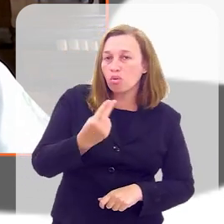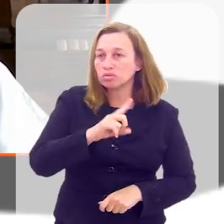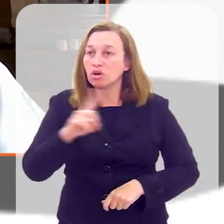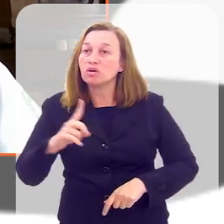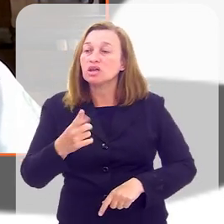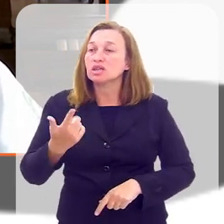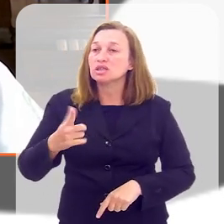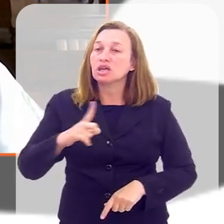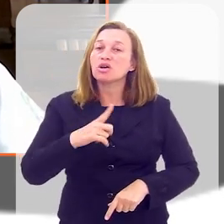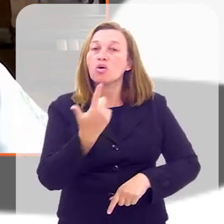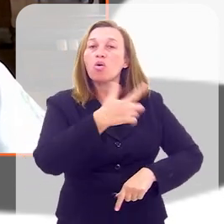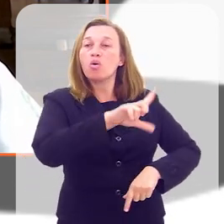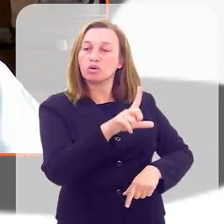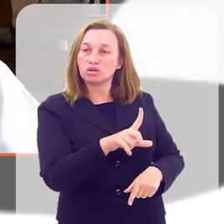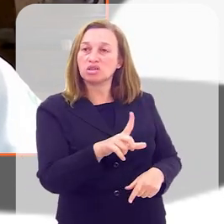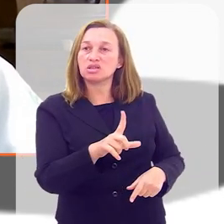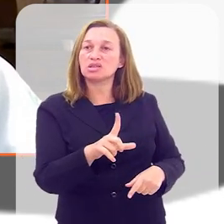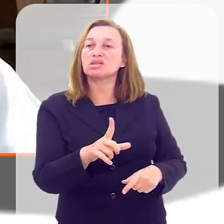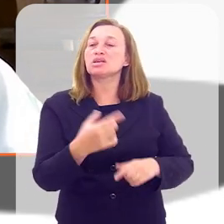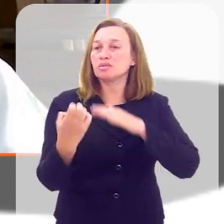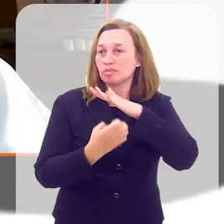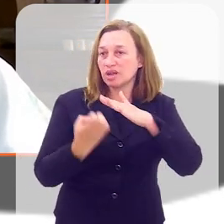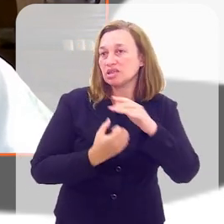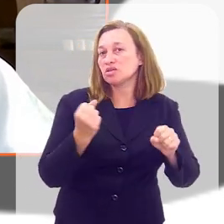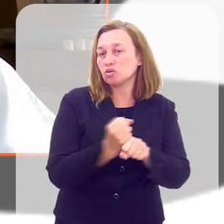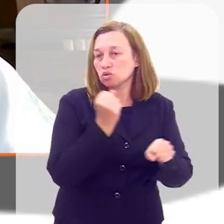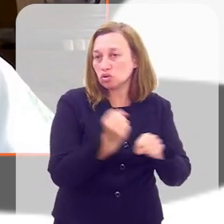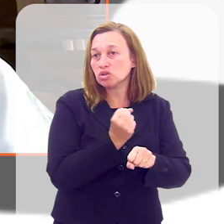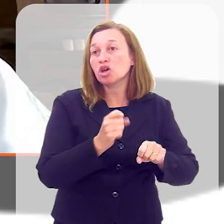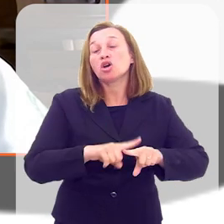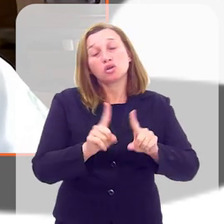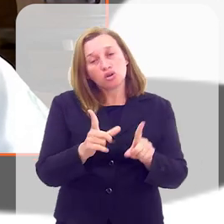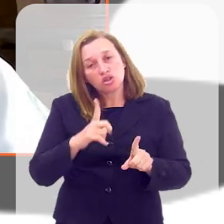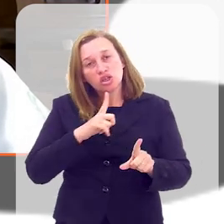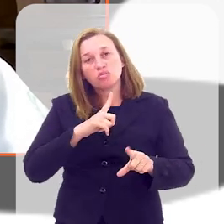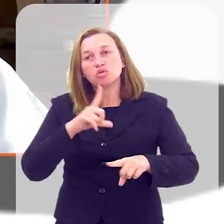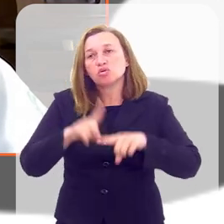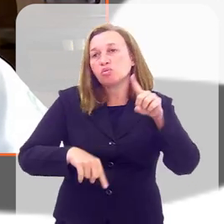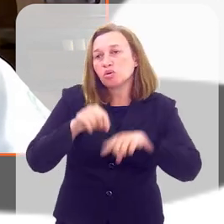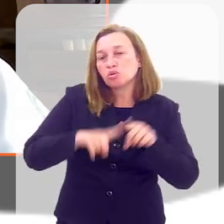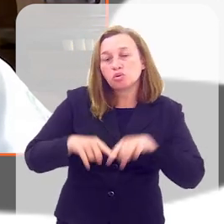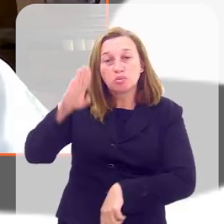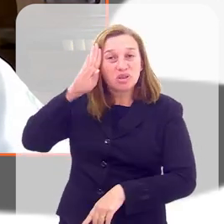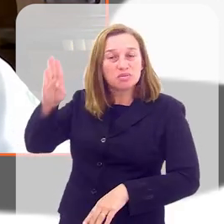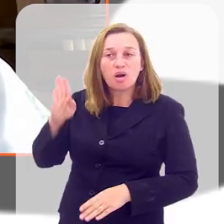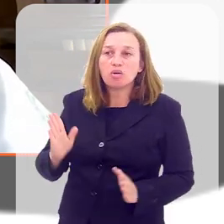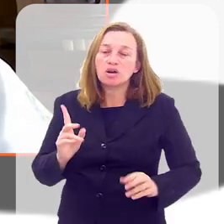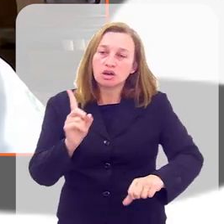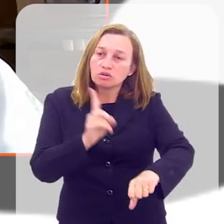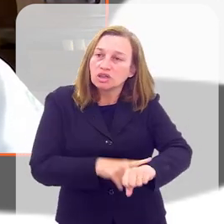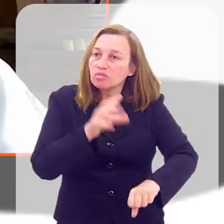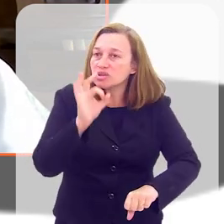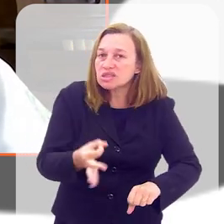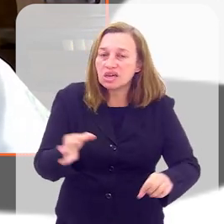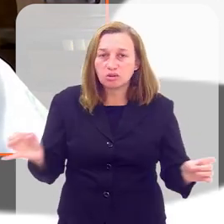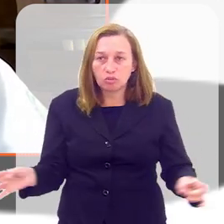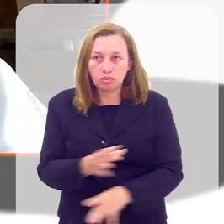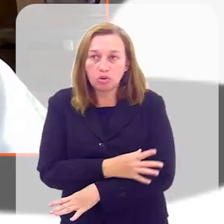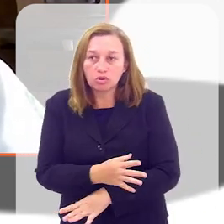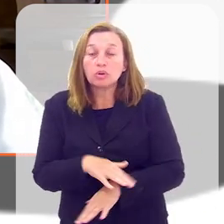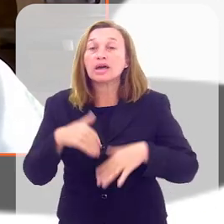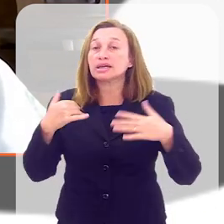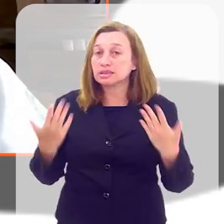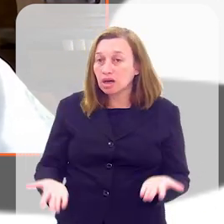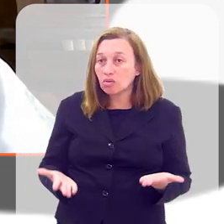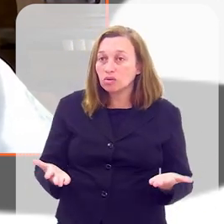ou não tem outras empresas de lá por aí a gente tem o nosso produto principal que é o prazo é